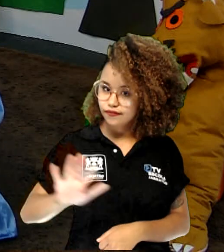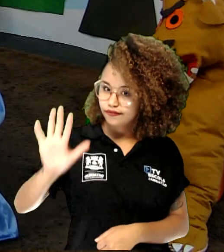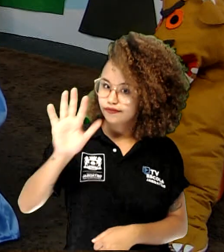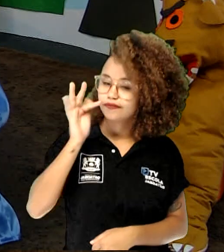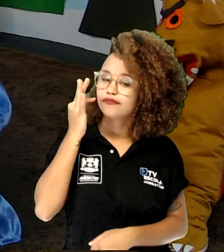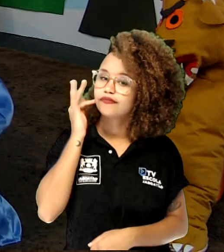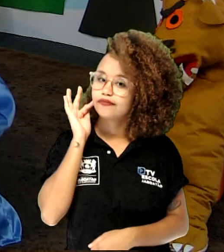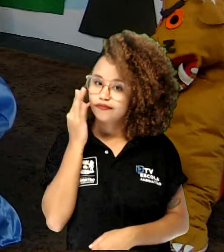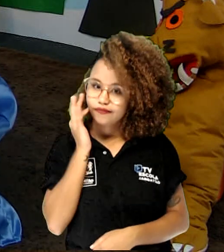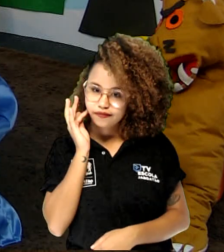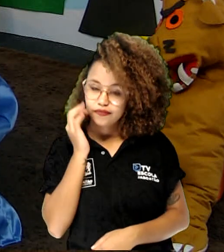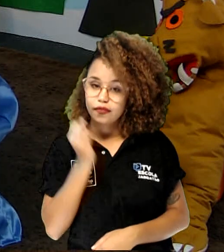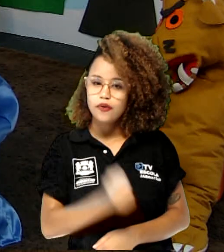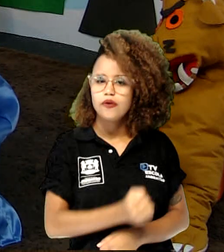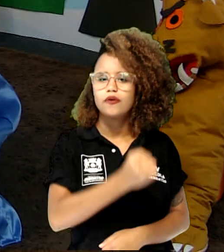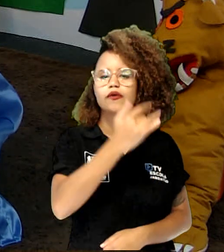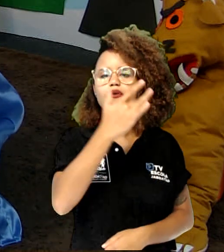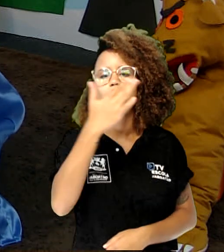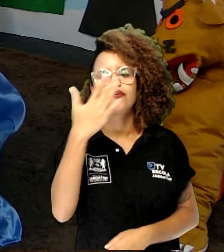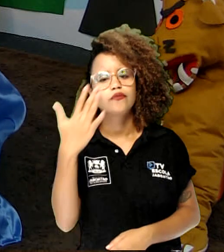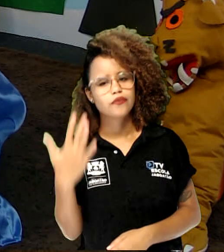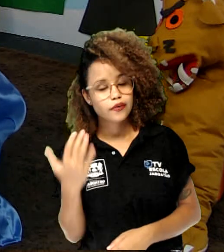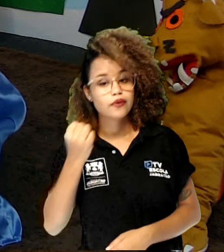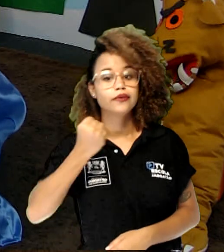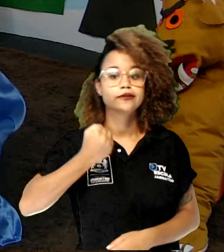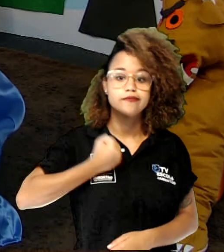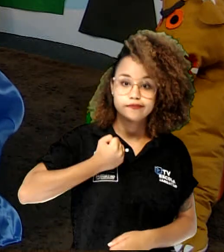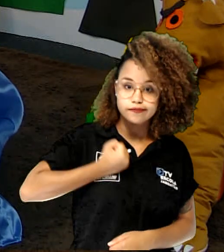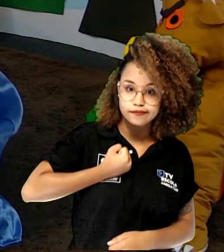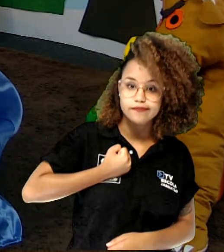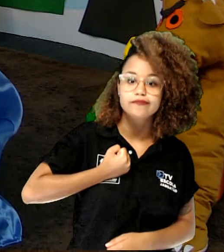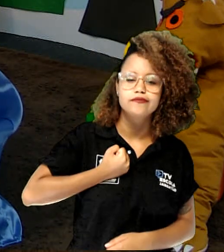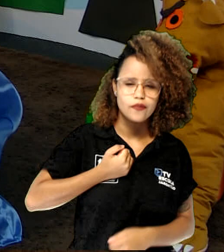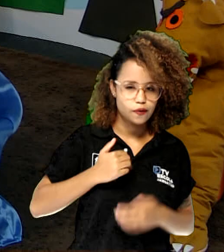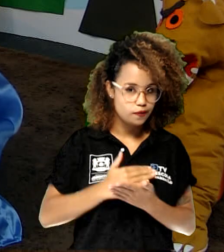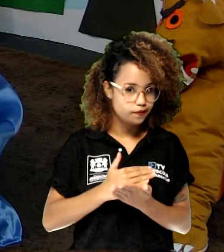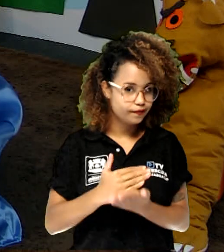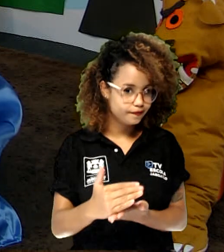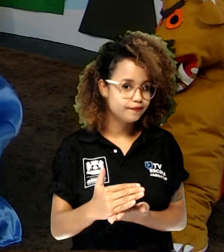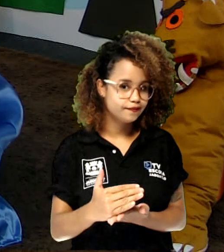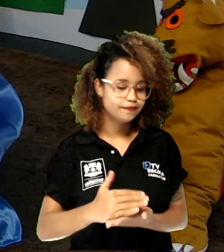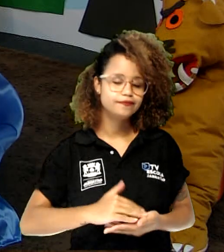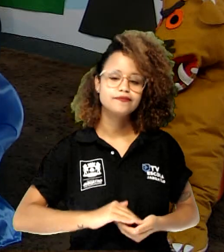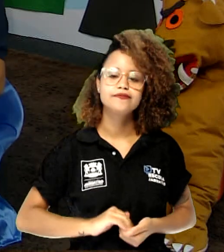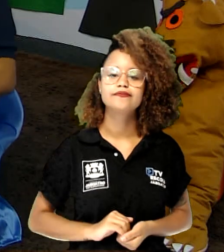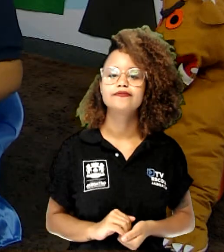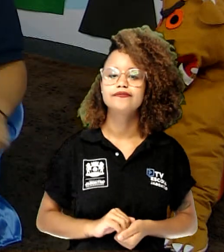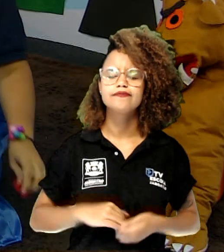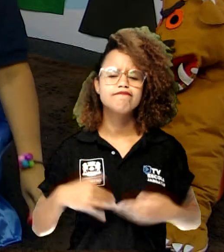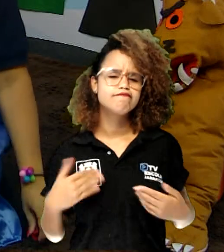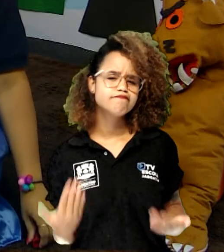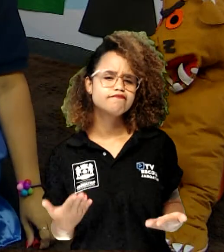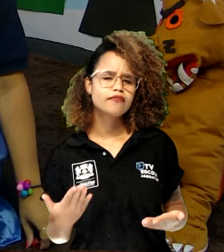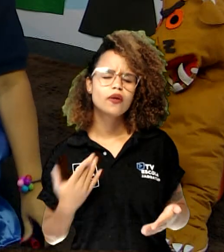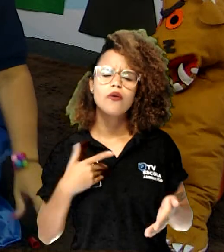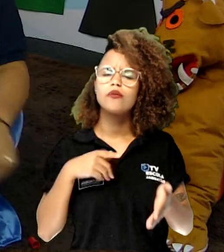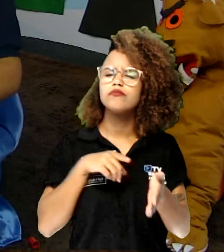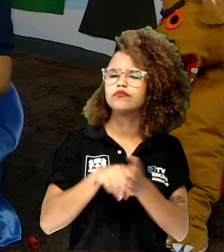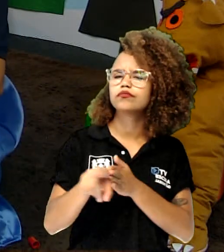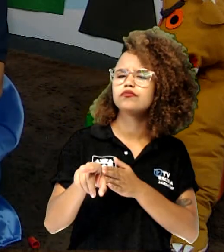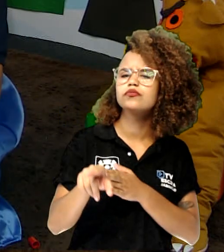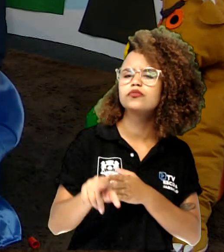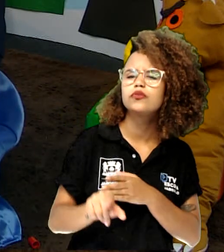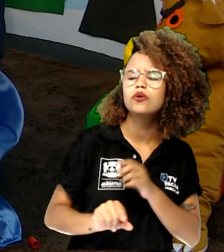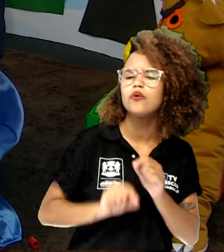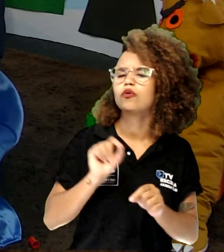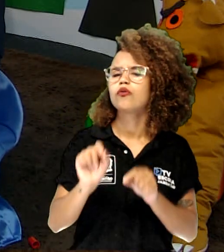frutas, a quantidade e o numeral. Vamos começar? Então, eu perguntei